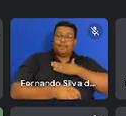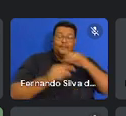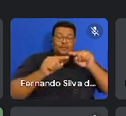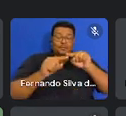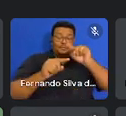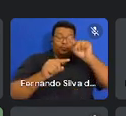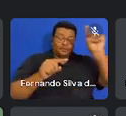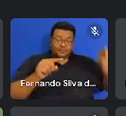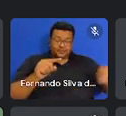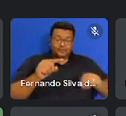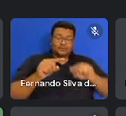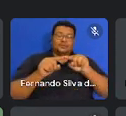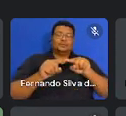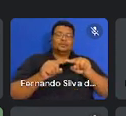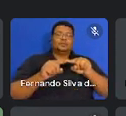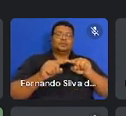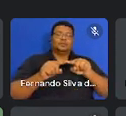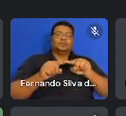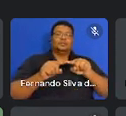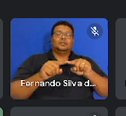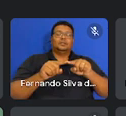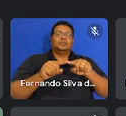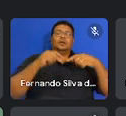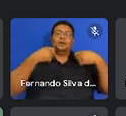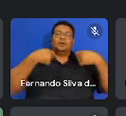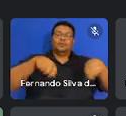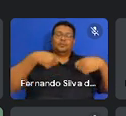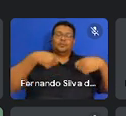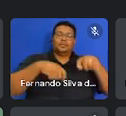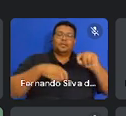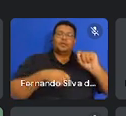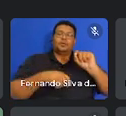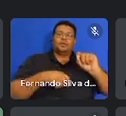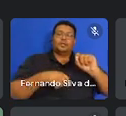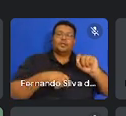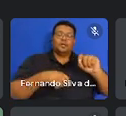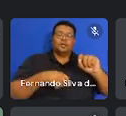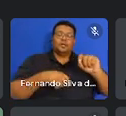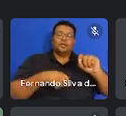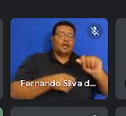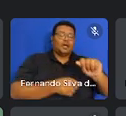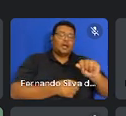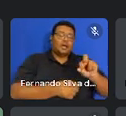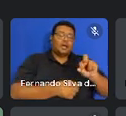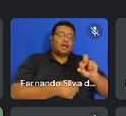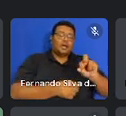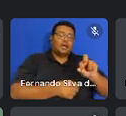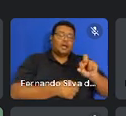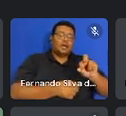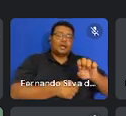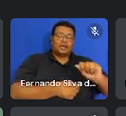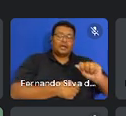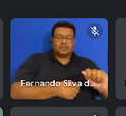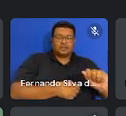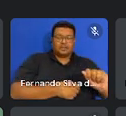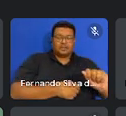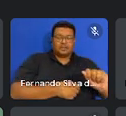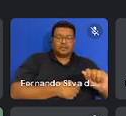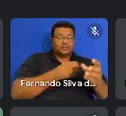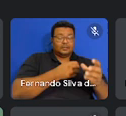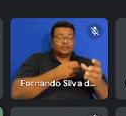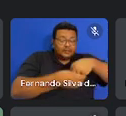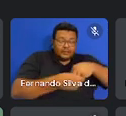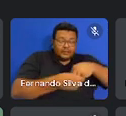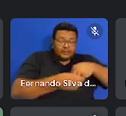desse quadrado, eu meço com a área. Que área, professor? A área desse quadrado de dentro